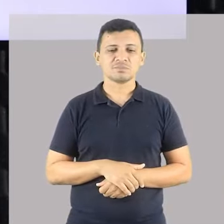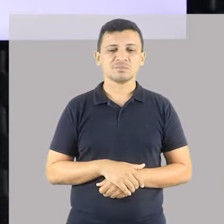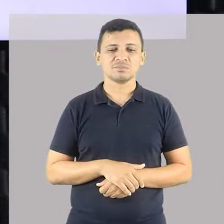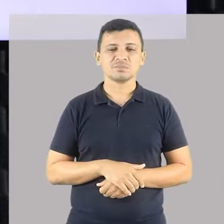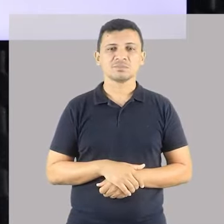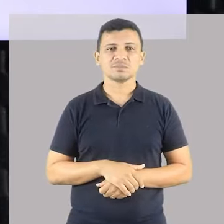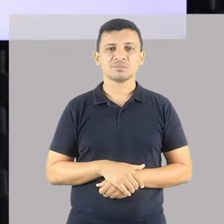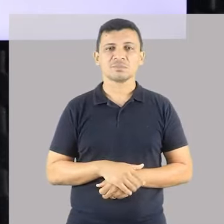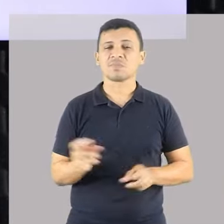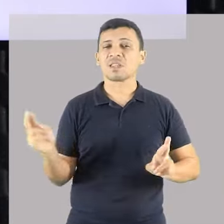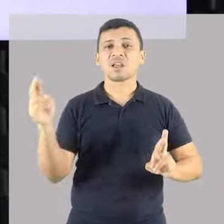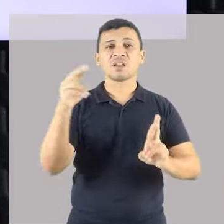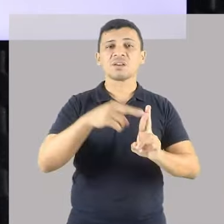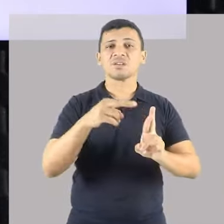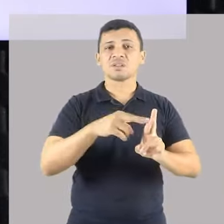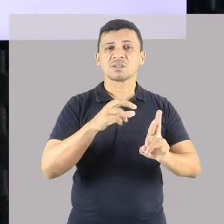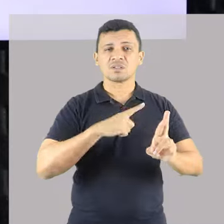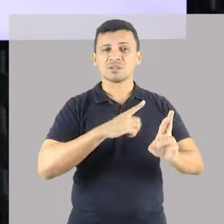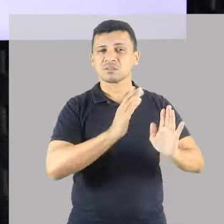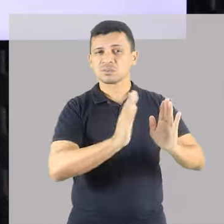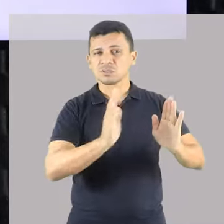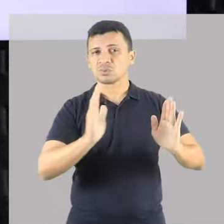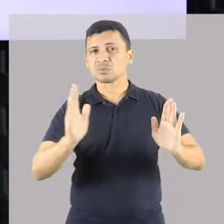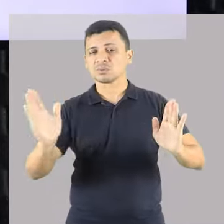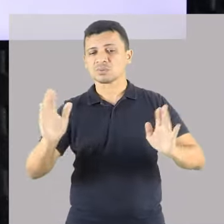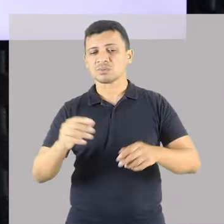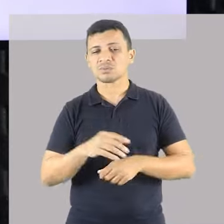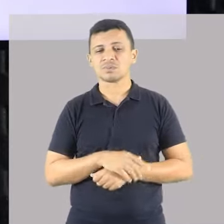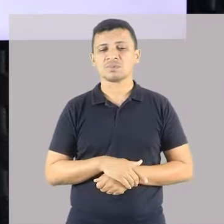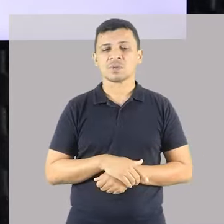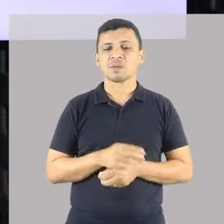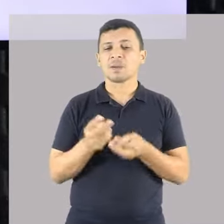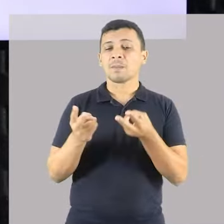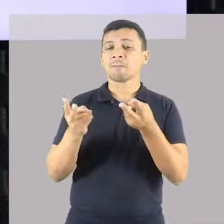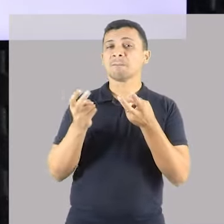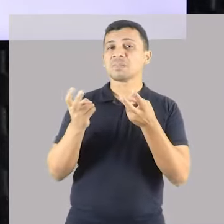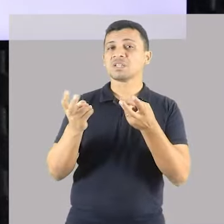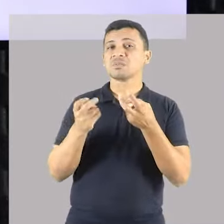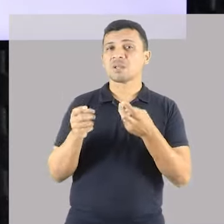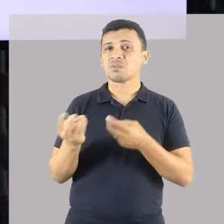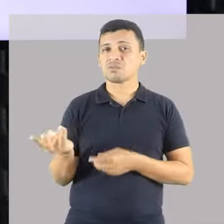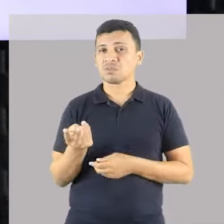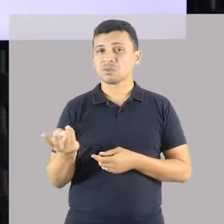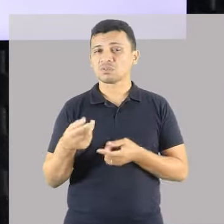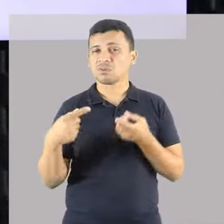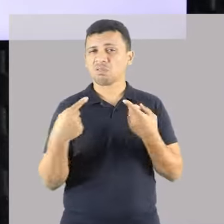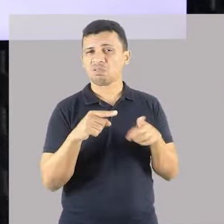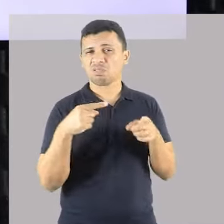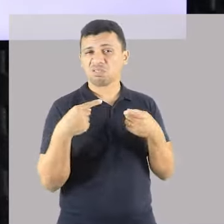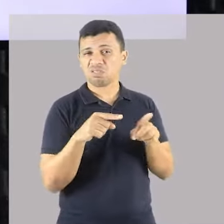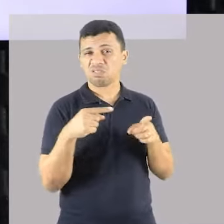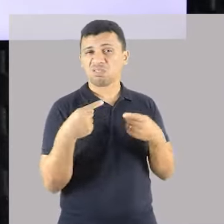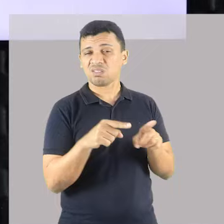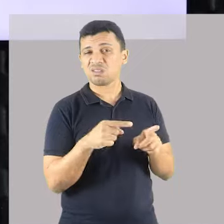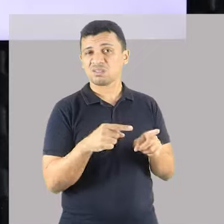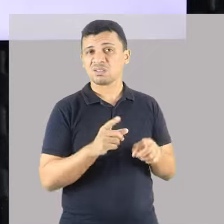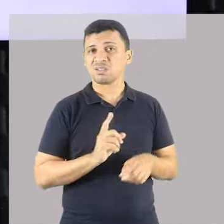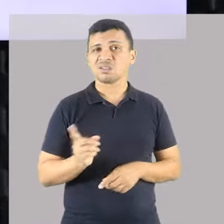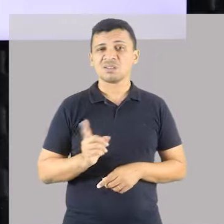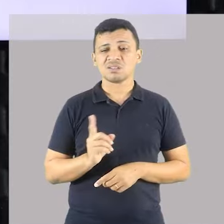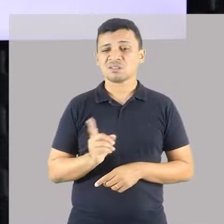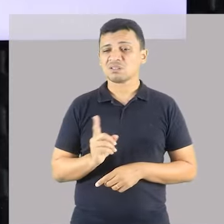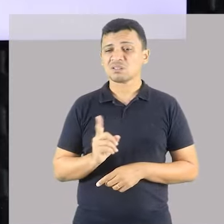né ele vai sequenciando quando ele diz assim ó percebi Afinal que elas zombavam e não